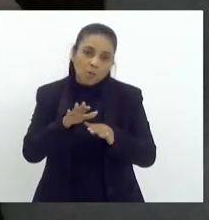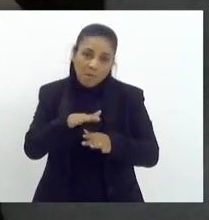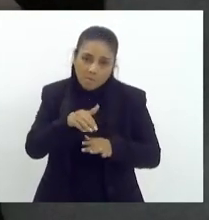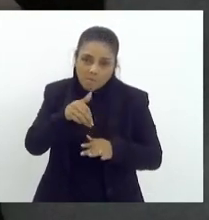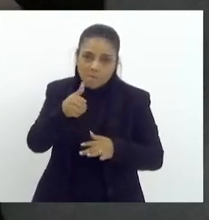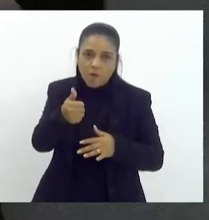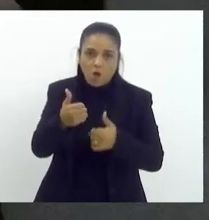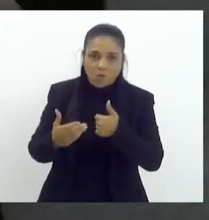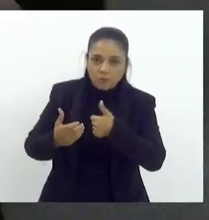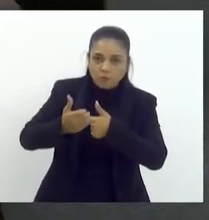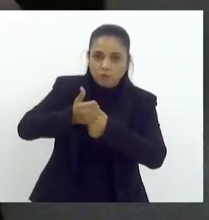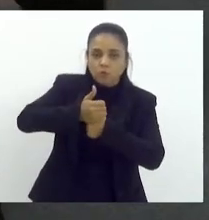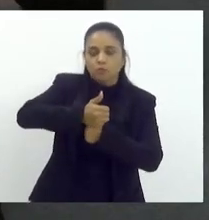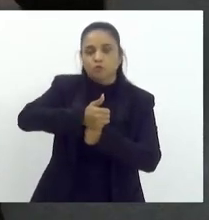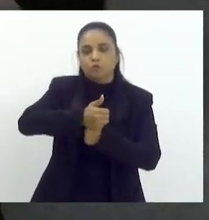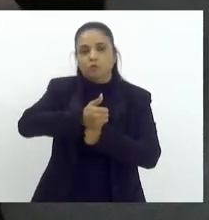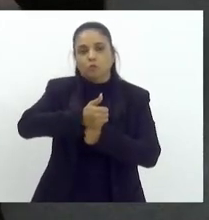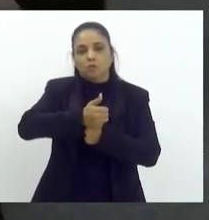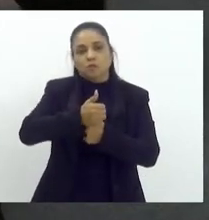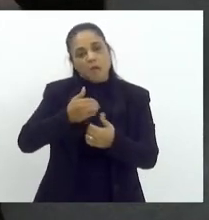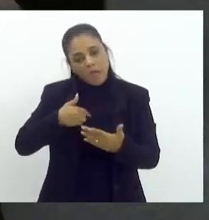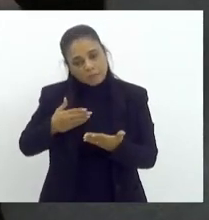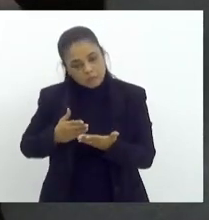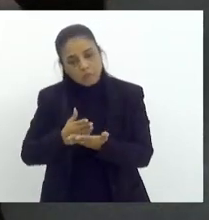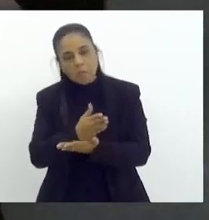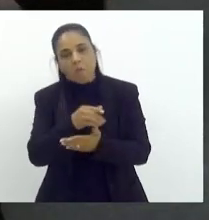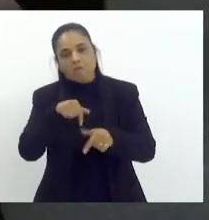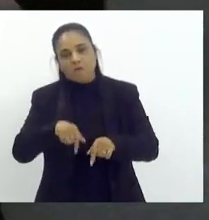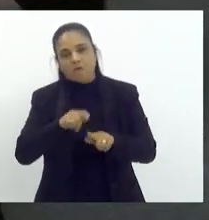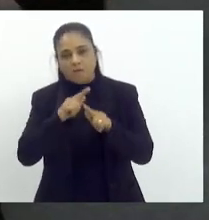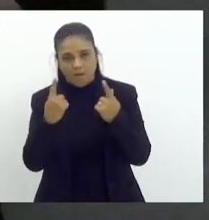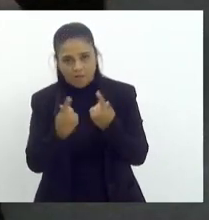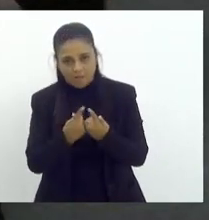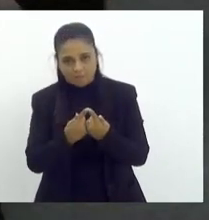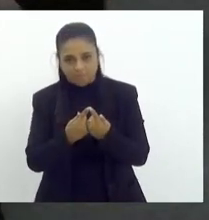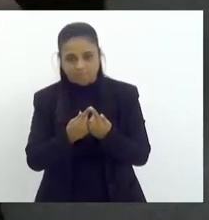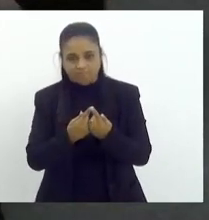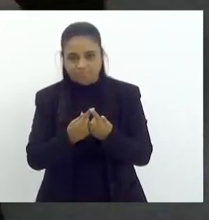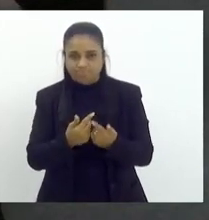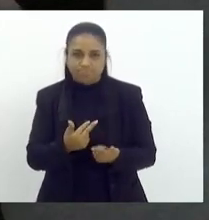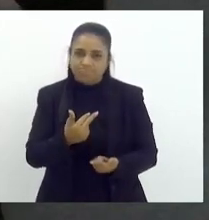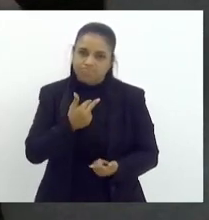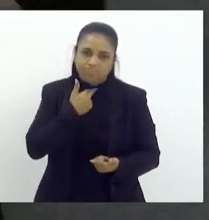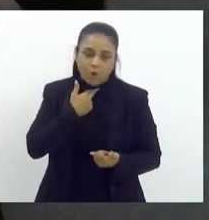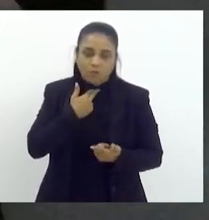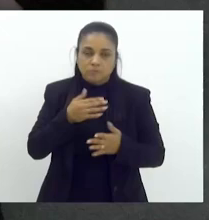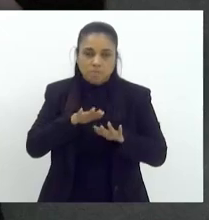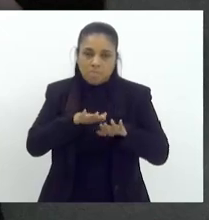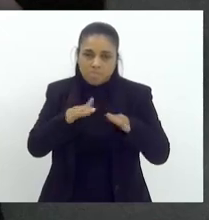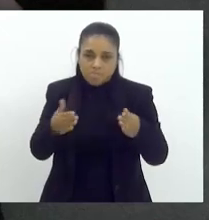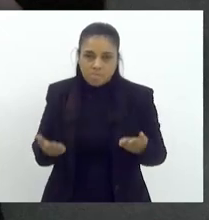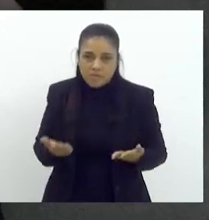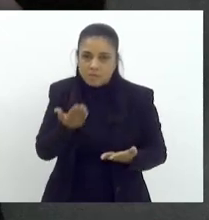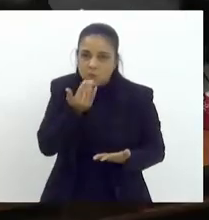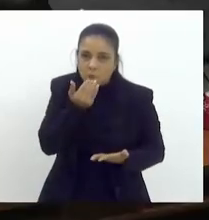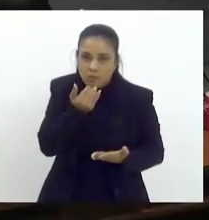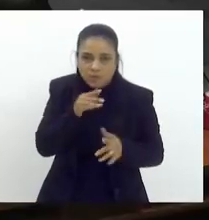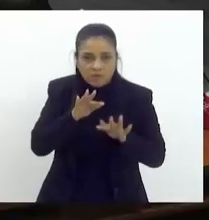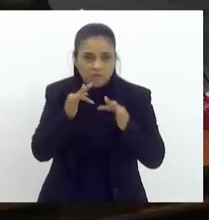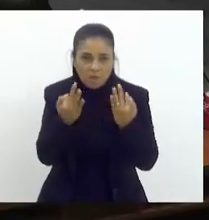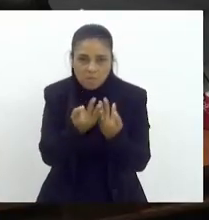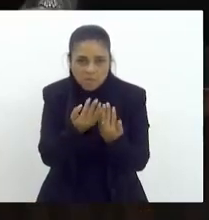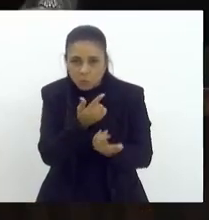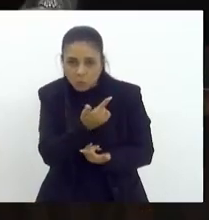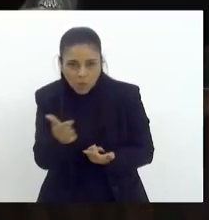que se for melhor que o supera a gente aprova o que não dá é para deixar a mesa das famílias sem pão